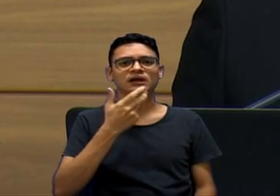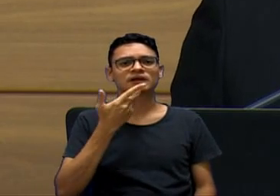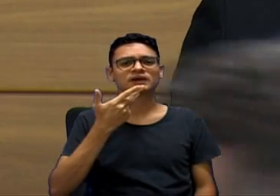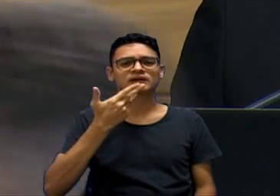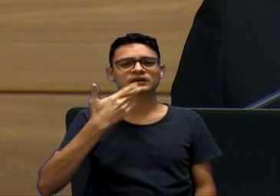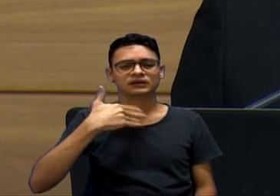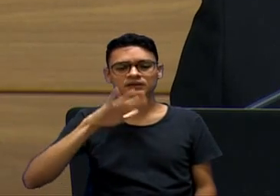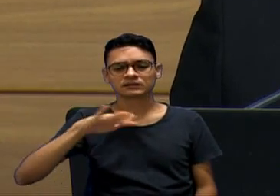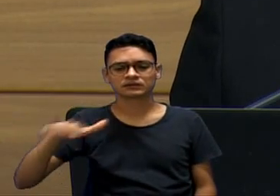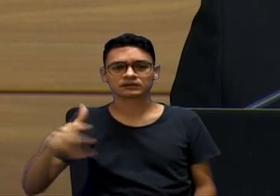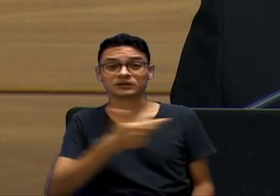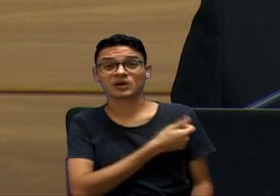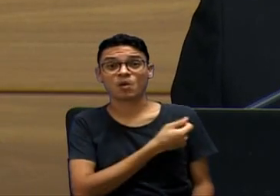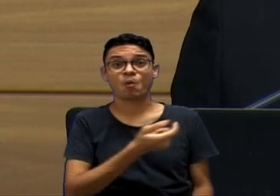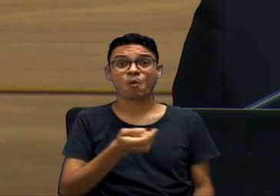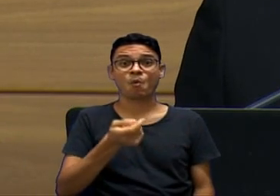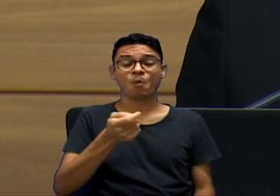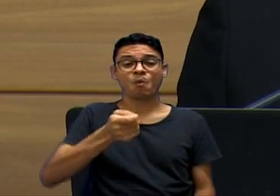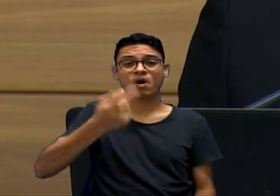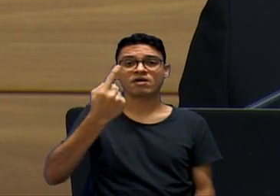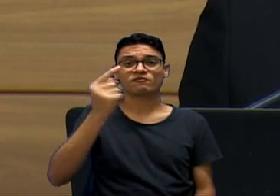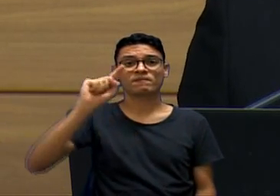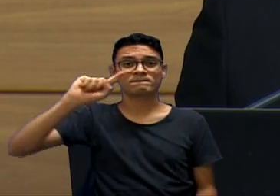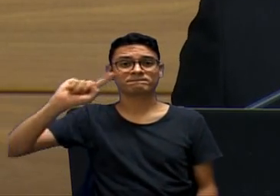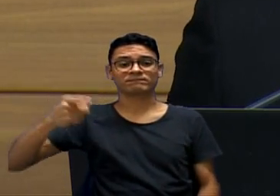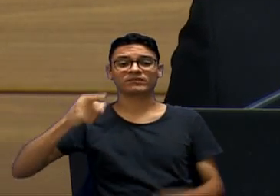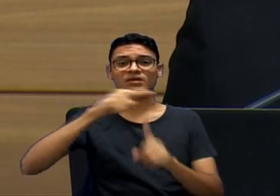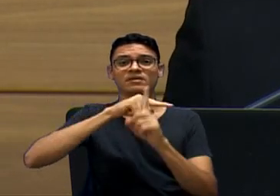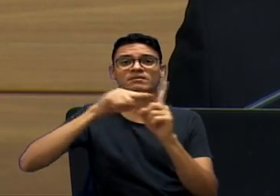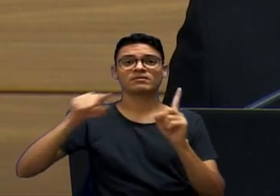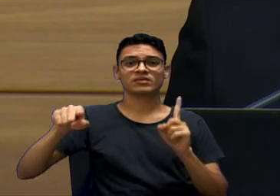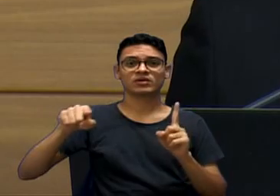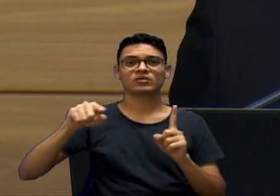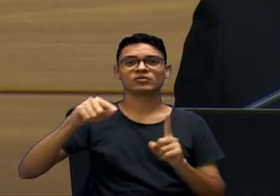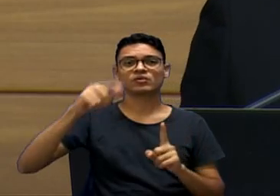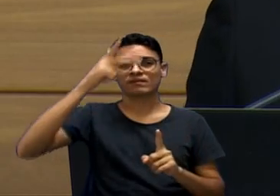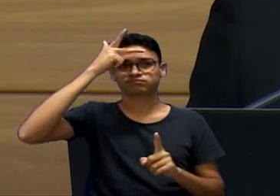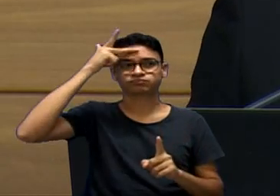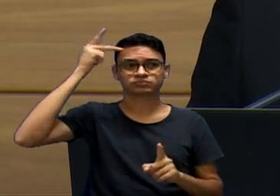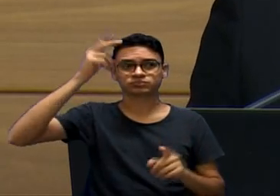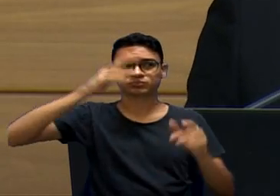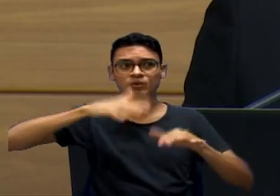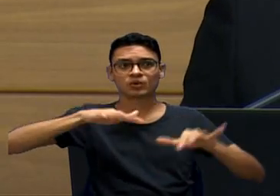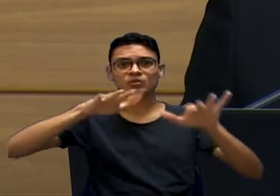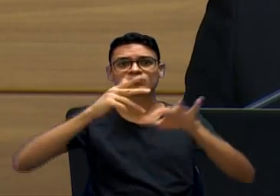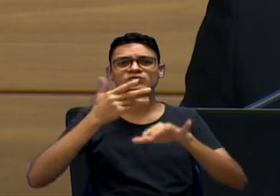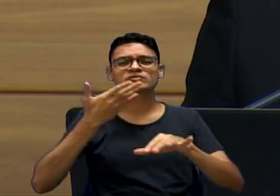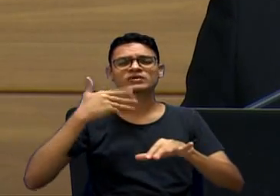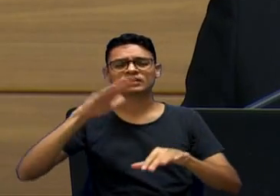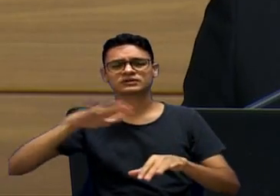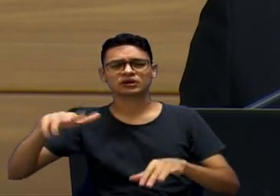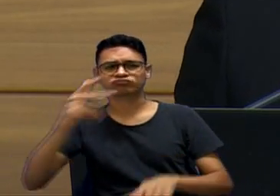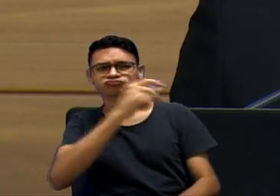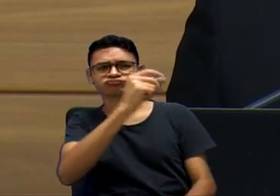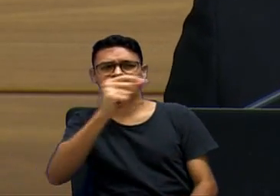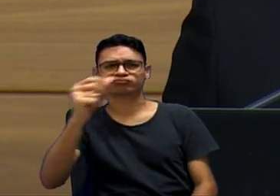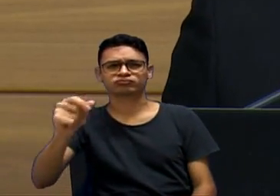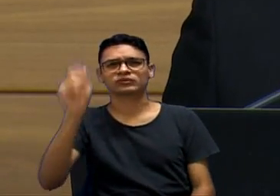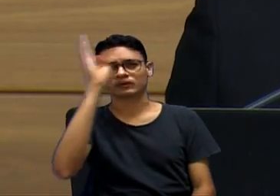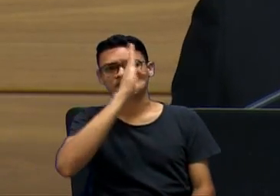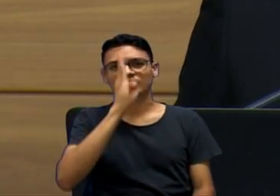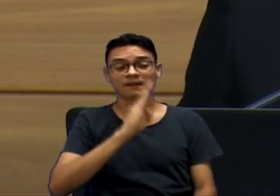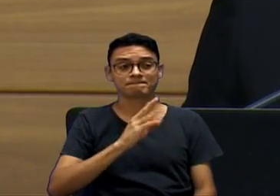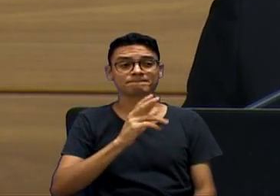Já estamos quase 1,5 milhão aí de crianças vacinadas no Brasil. Então, é importante. Quanto mais vacinas